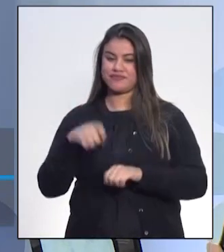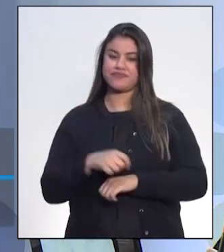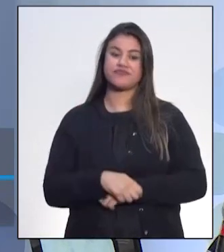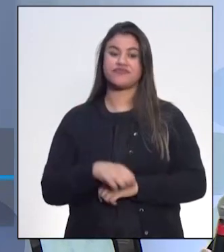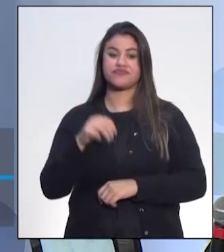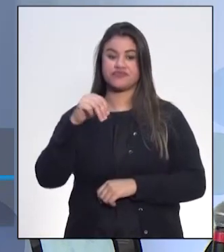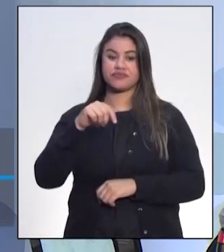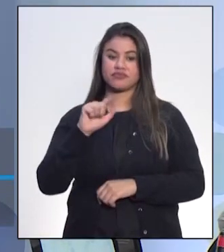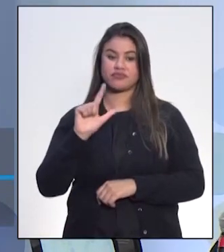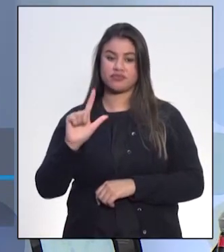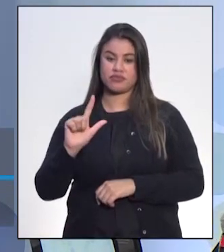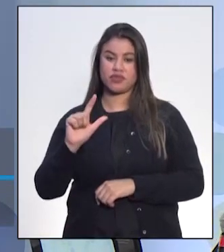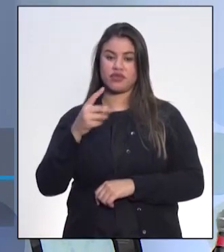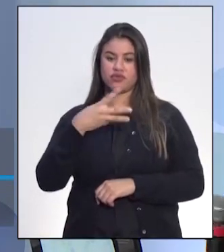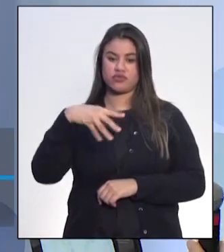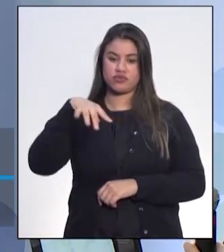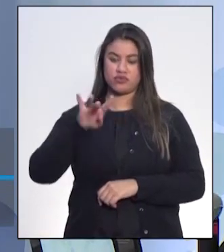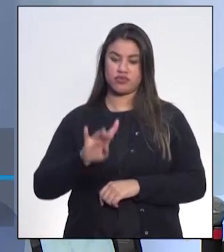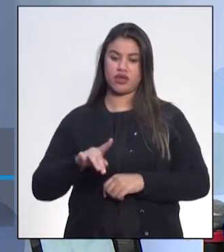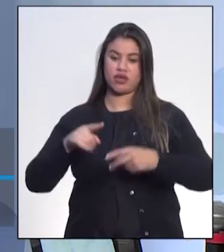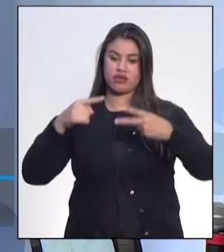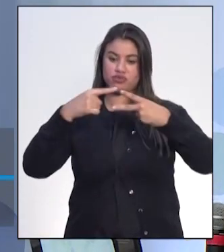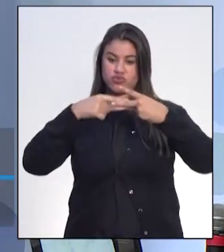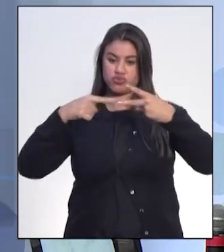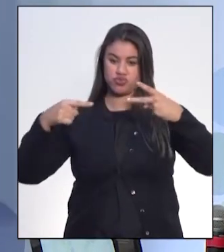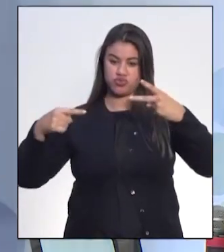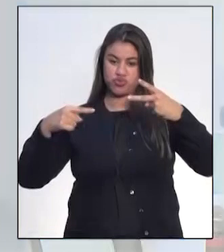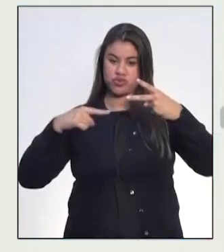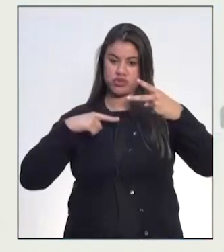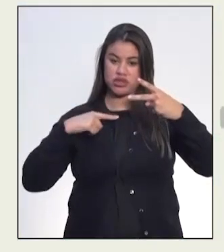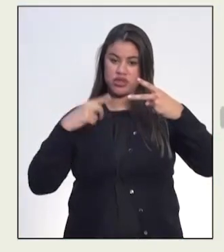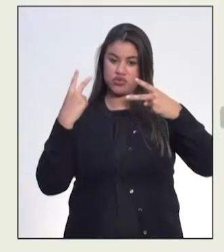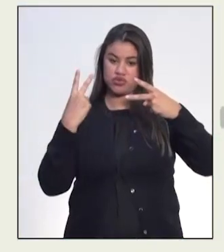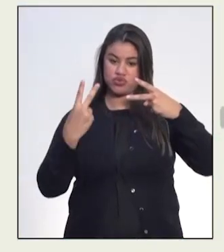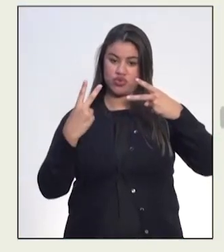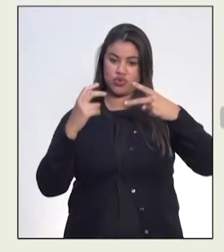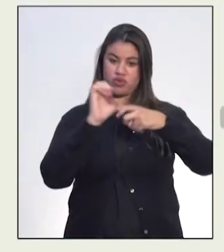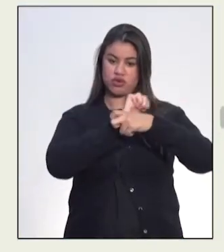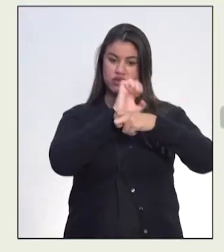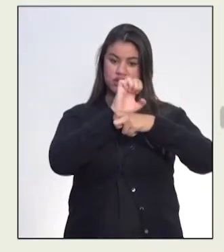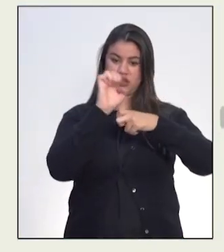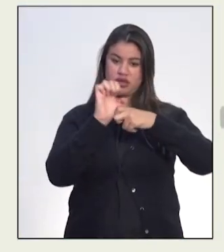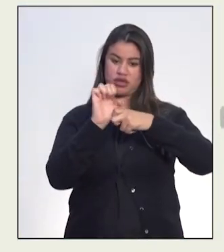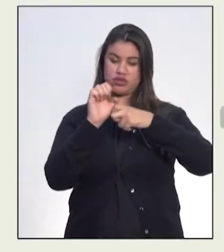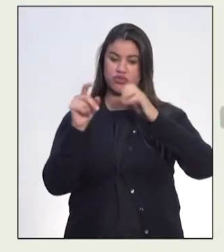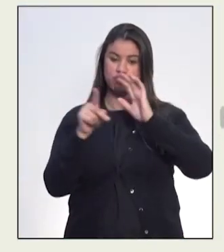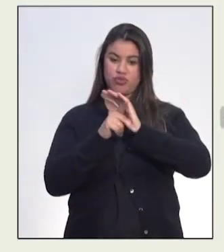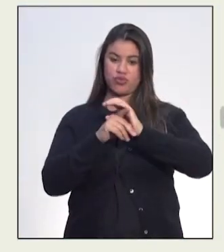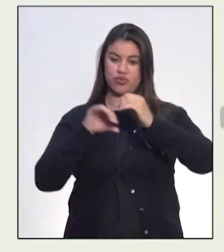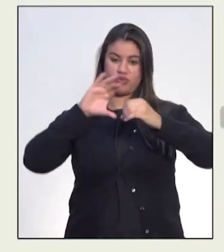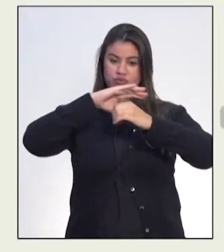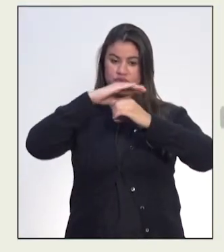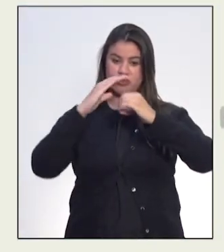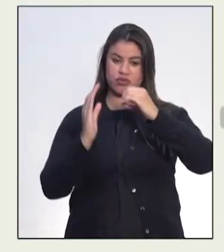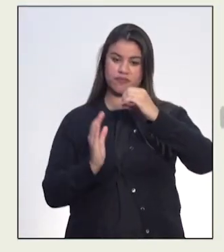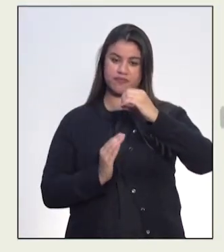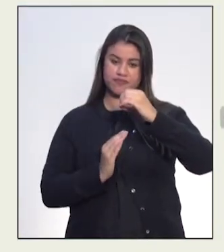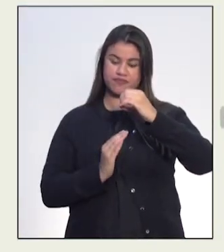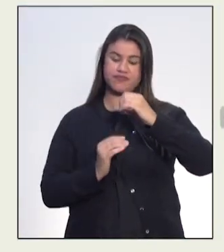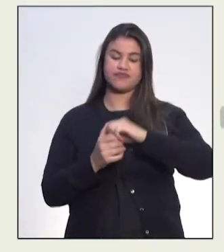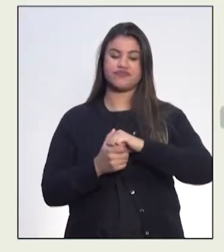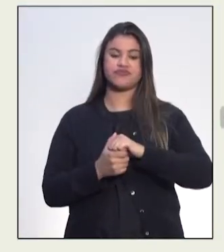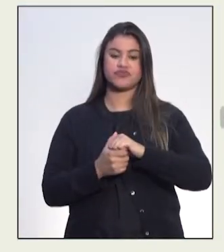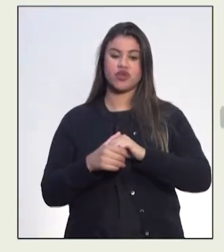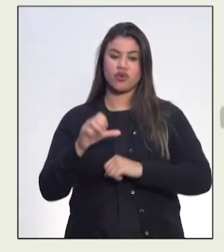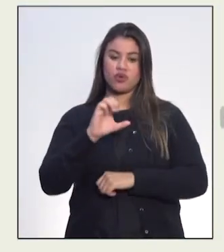na tabela, está na segunda coluninha, né? Na segunda coluna, ele diz que tem 2 elétrons na última camada, perfeito? O